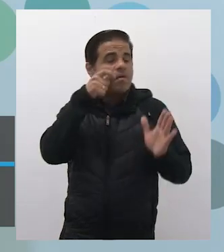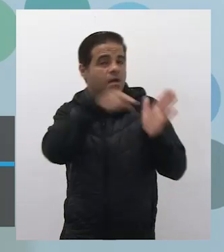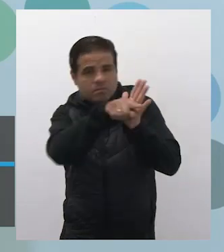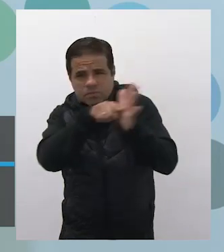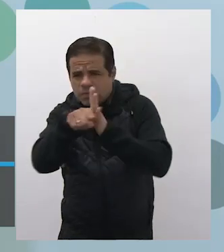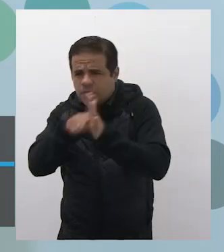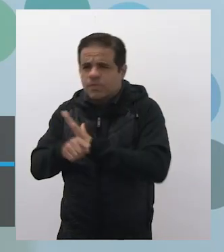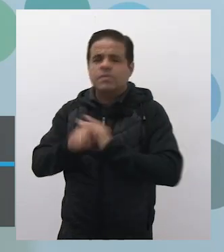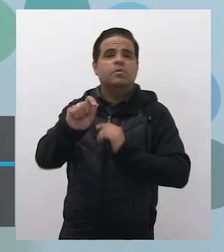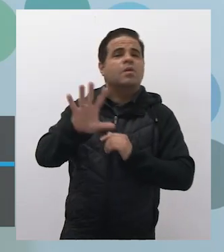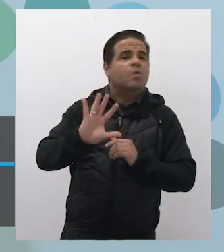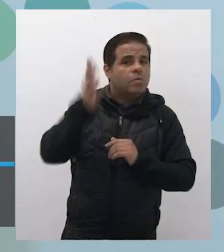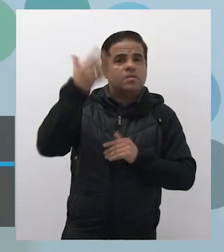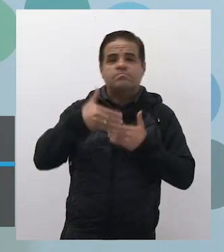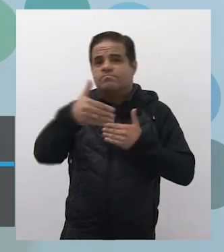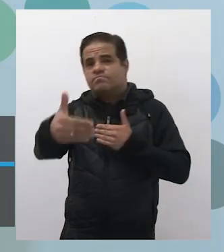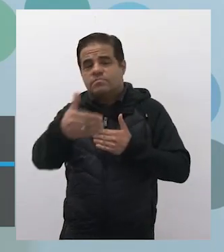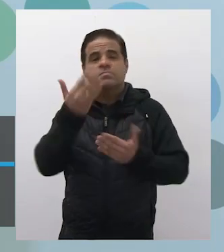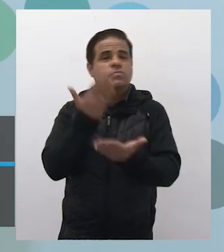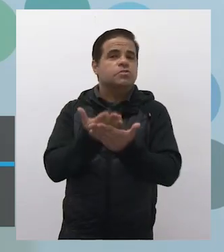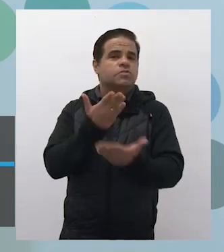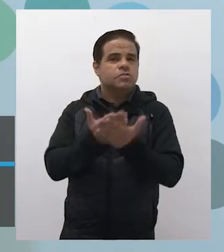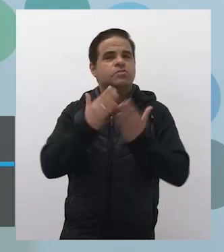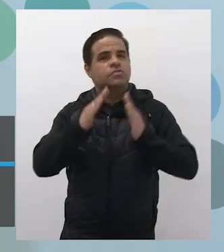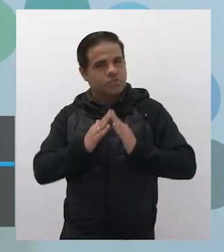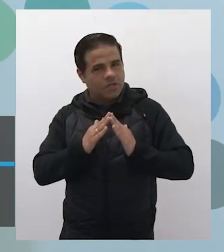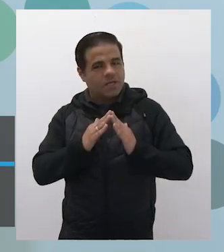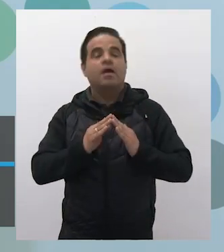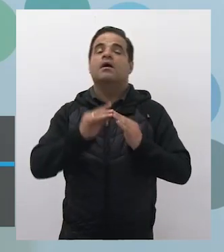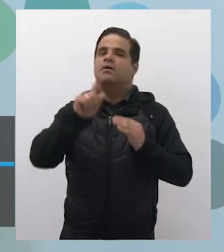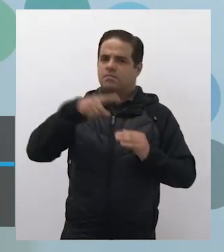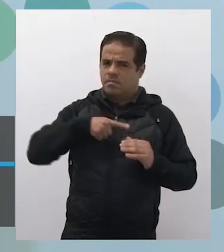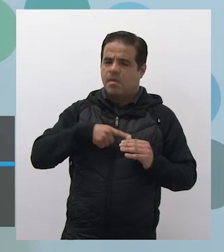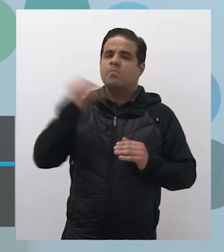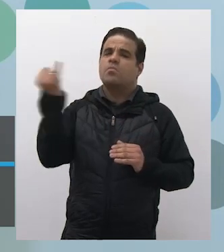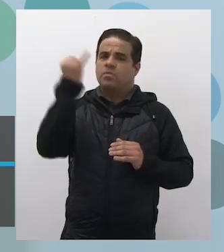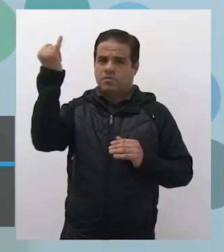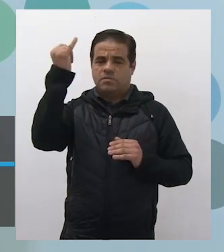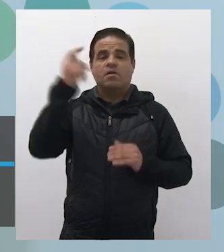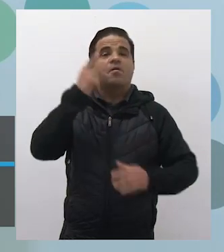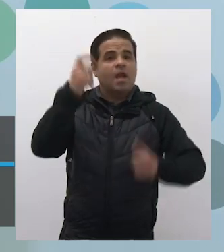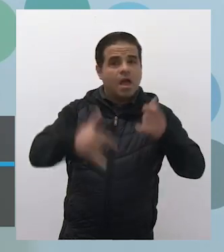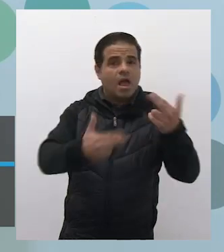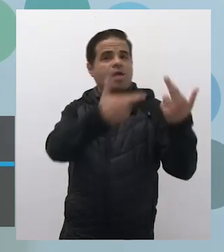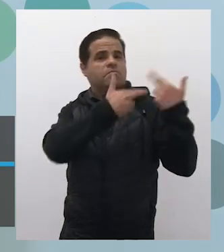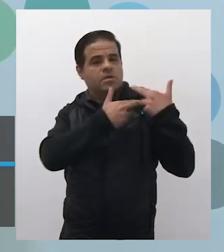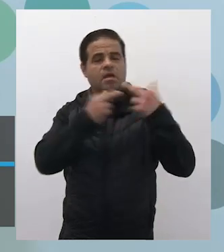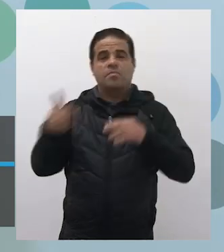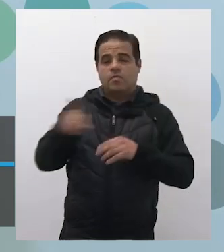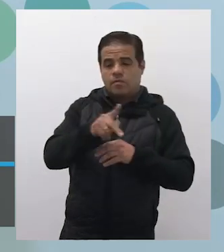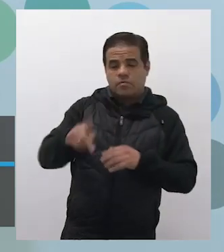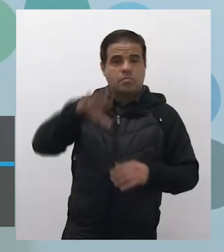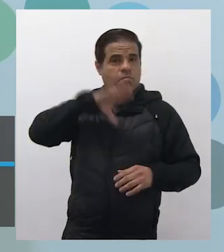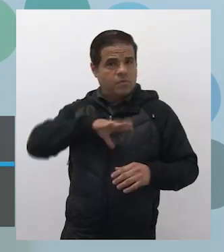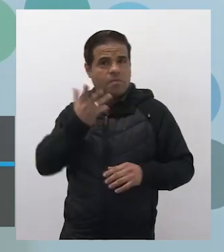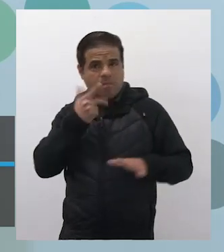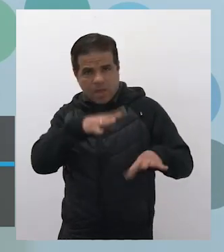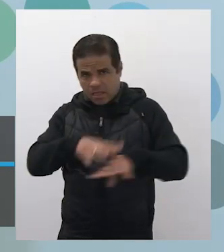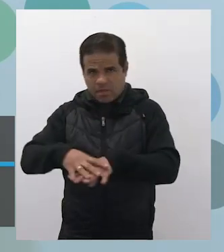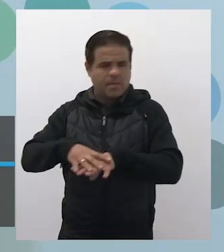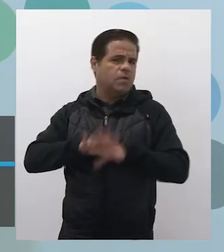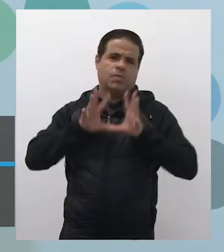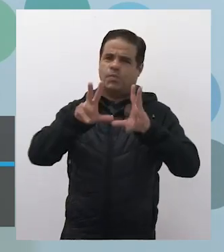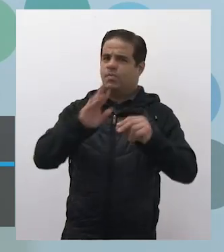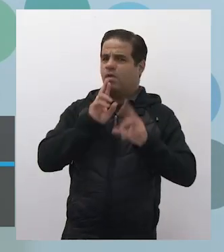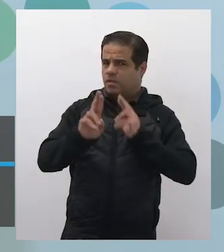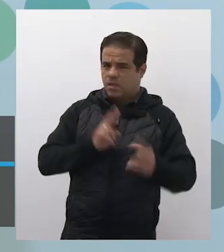que está acontecendo na escola. Também vale lembrar que não é responsabilidade do professor de português e matemática todos os